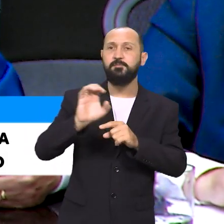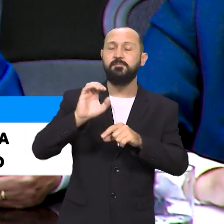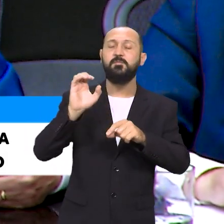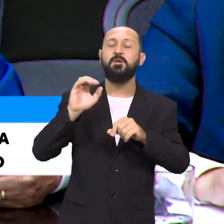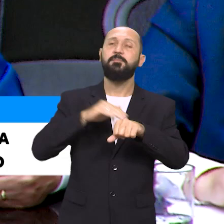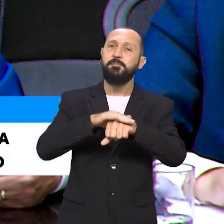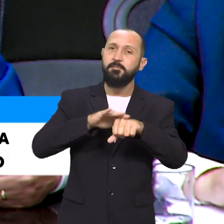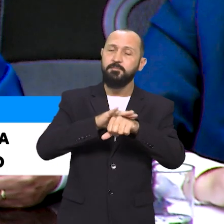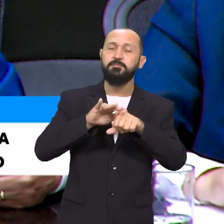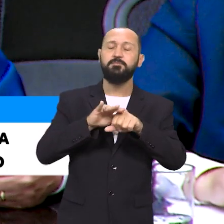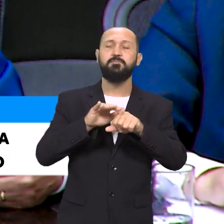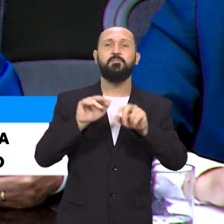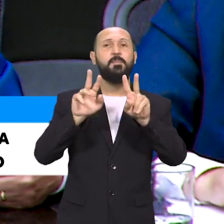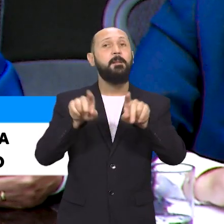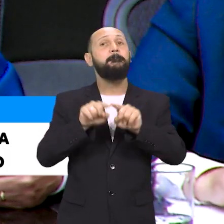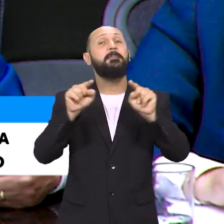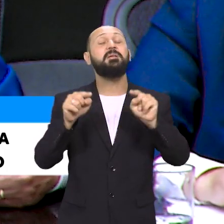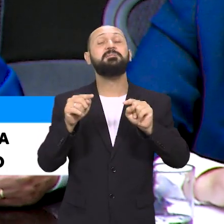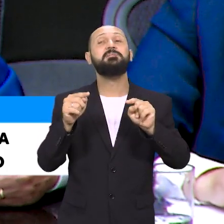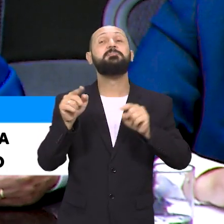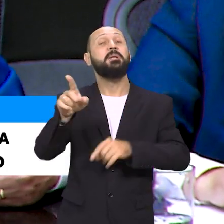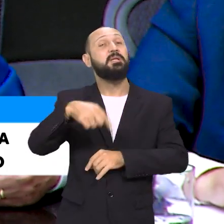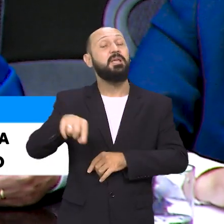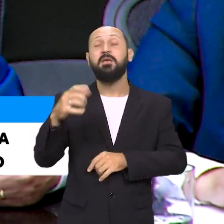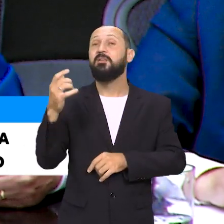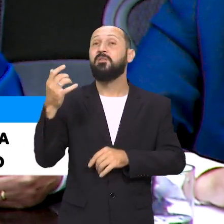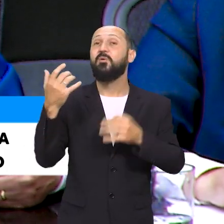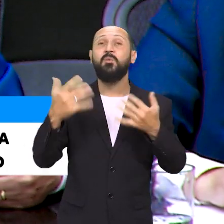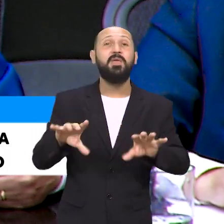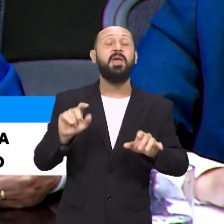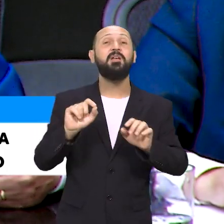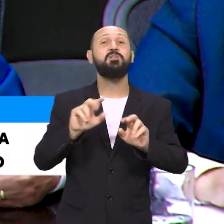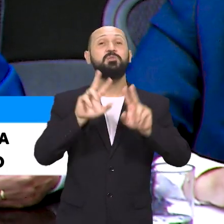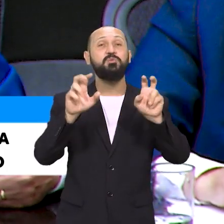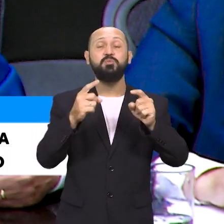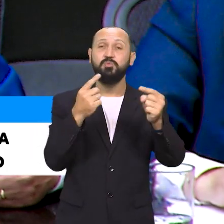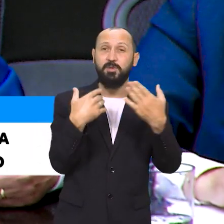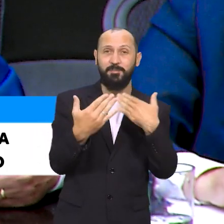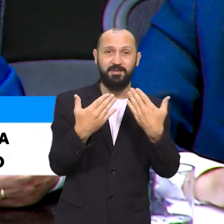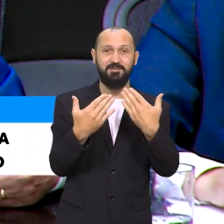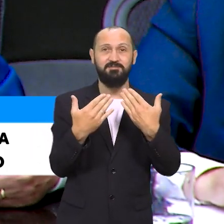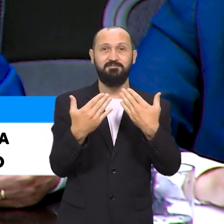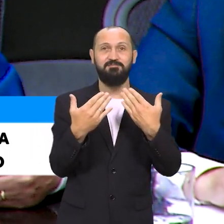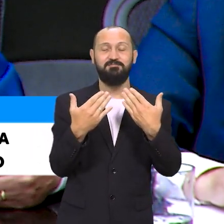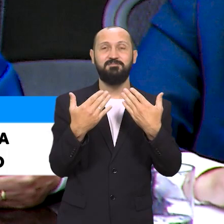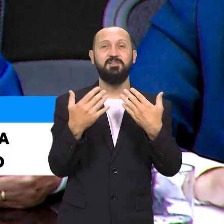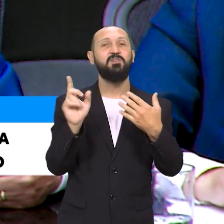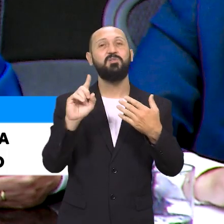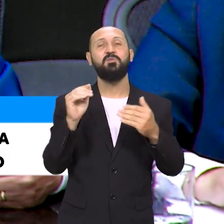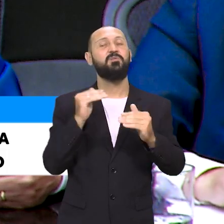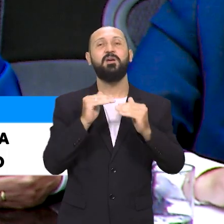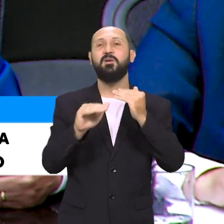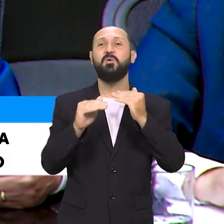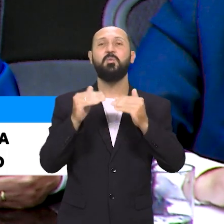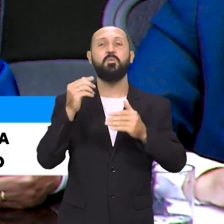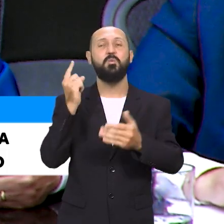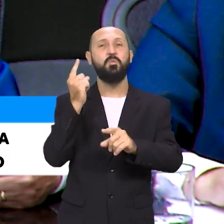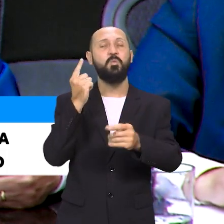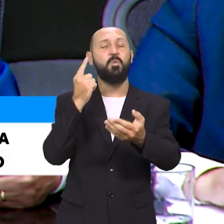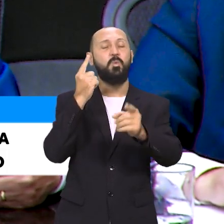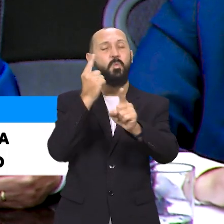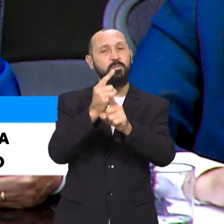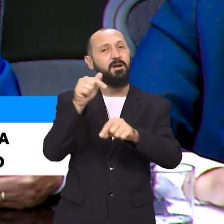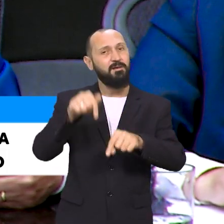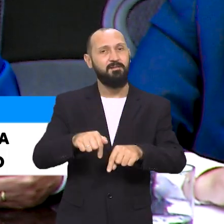e o assunto vai tratado. Mas para quem não está atrás deste debate, não vai encontrar guarida